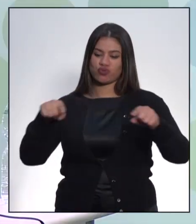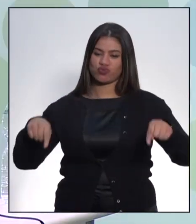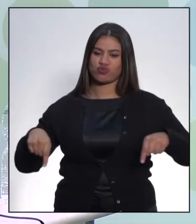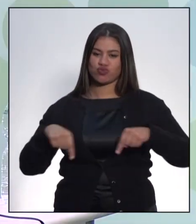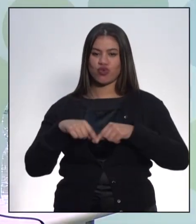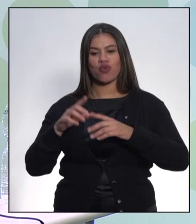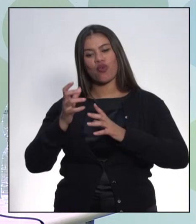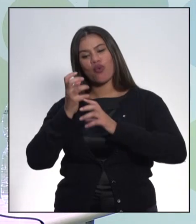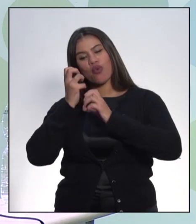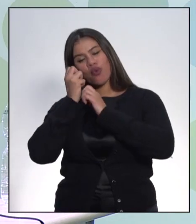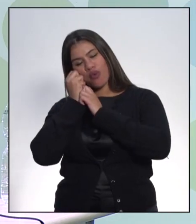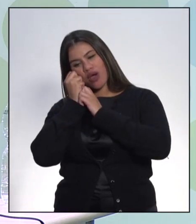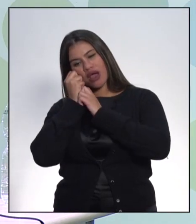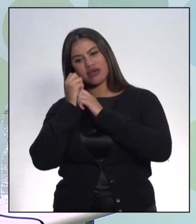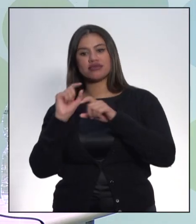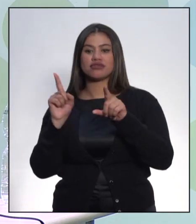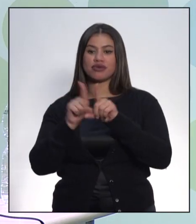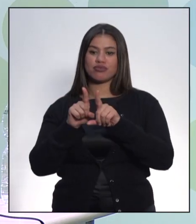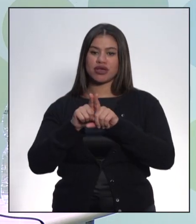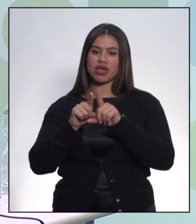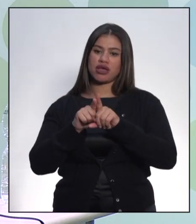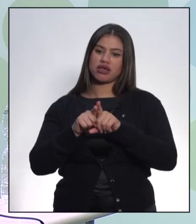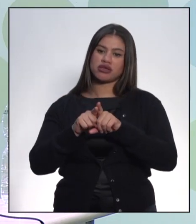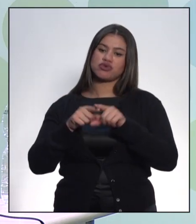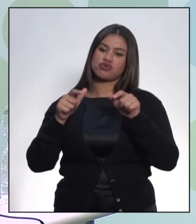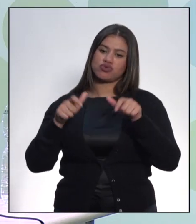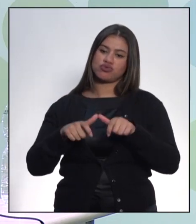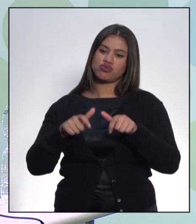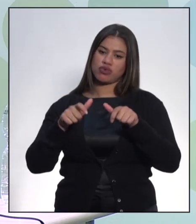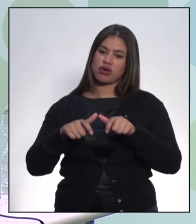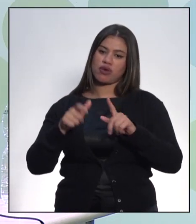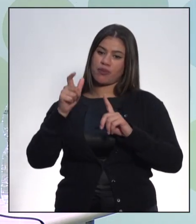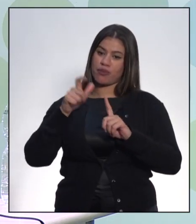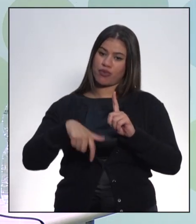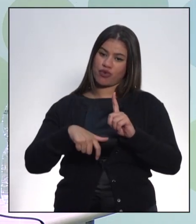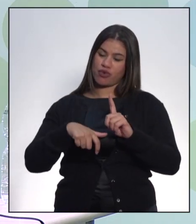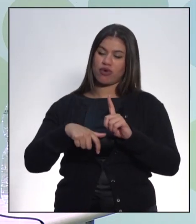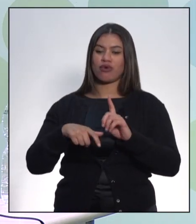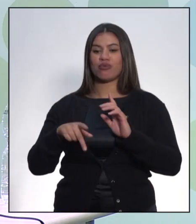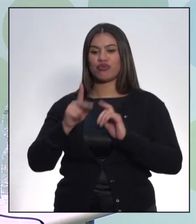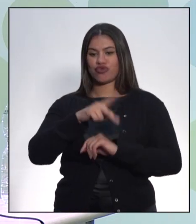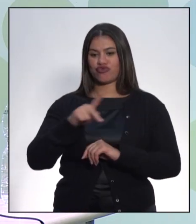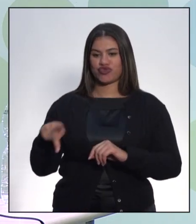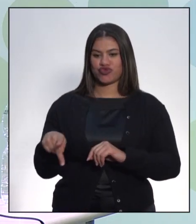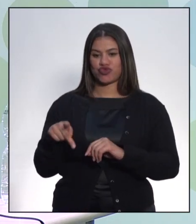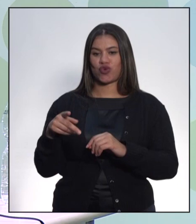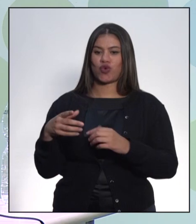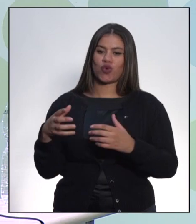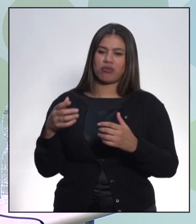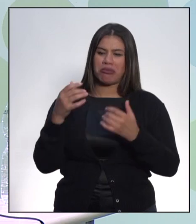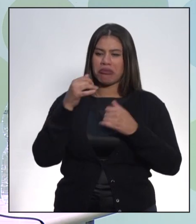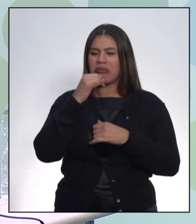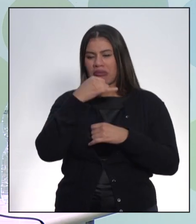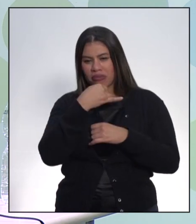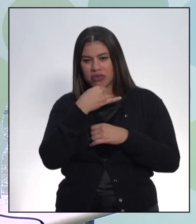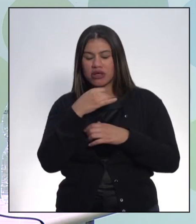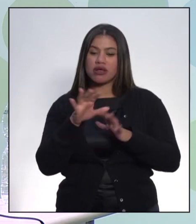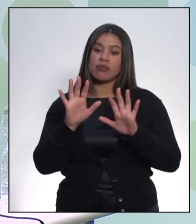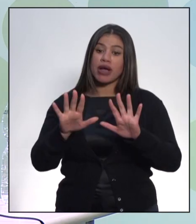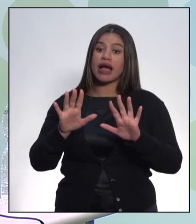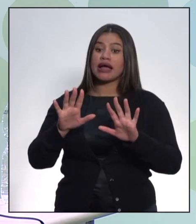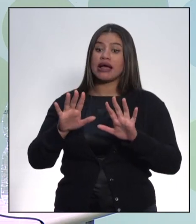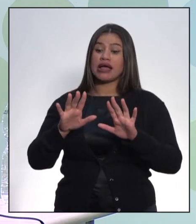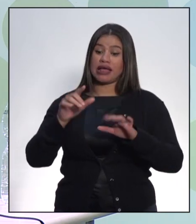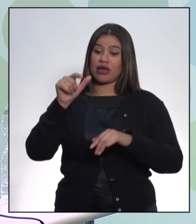Professor de melancolia, na realidade, ele é citado, não chega a ser um personagem, tá? Mas, assim, tirando isso, perfeitas as respostas de todos